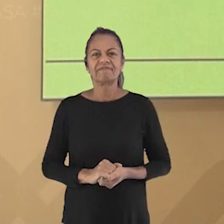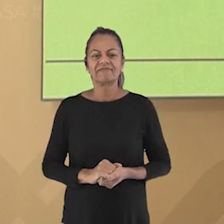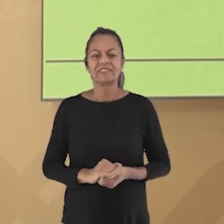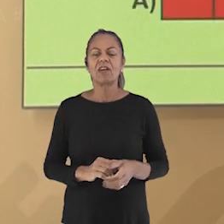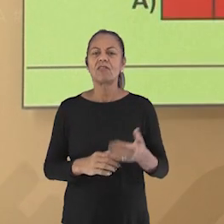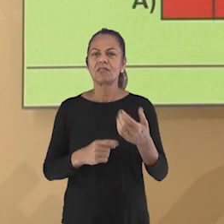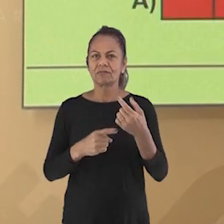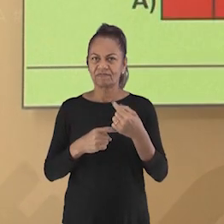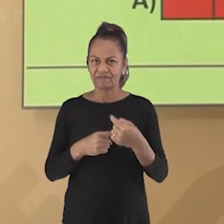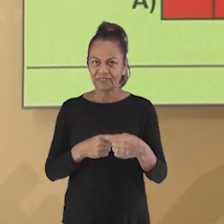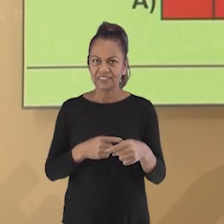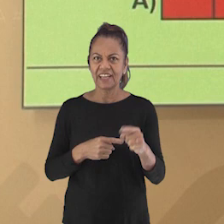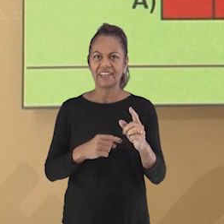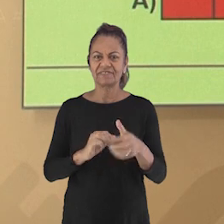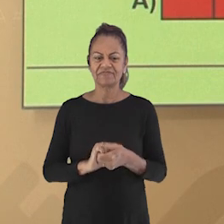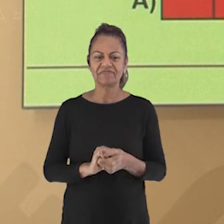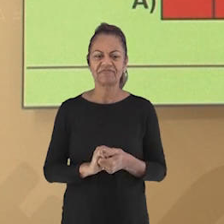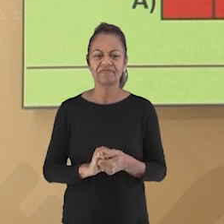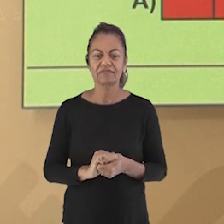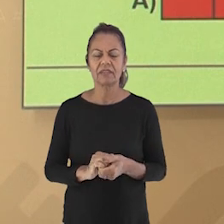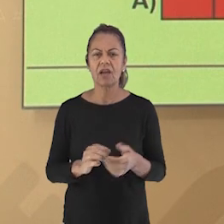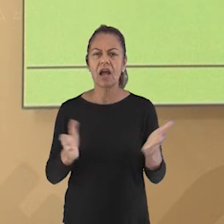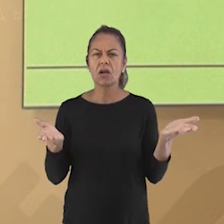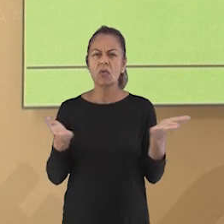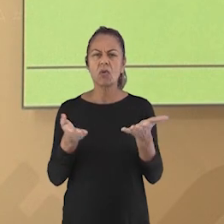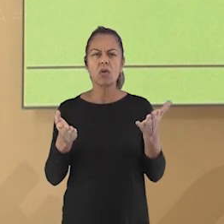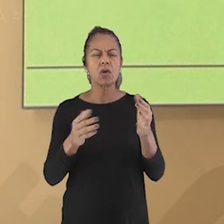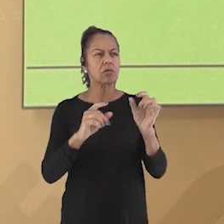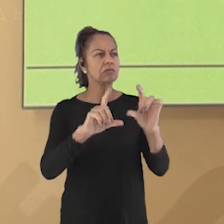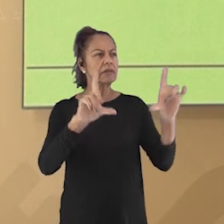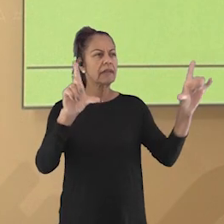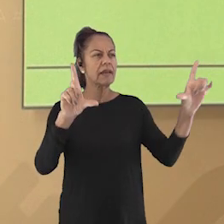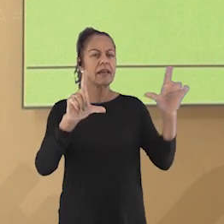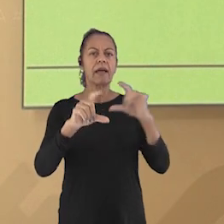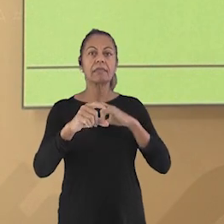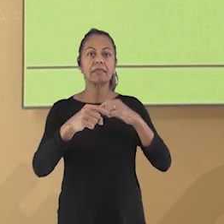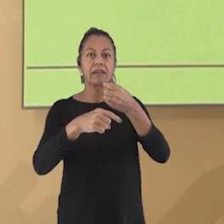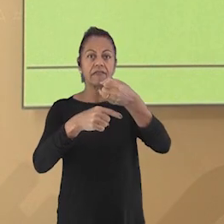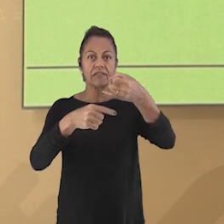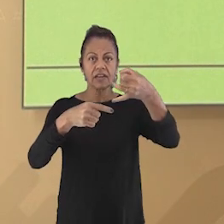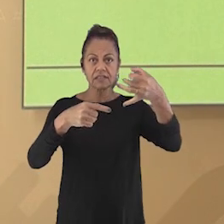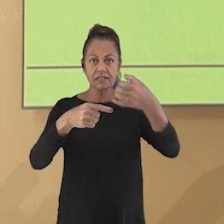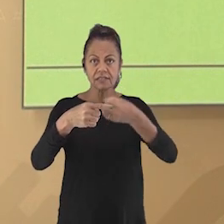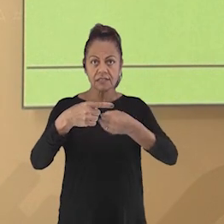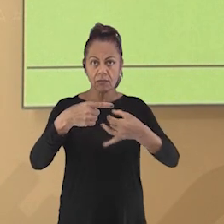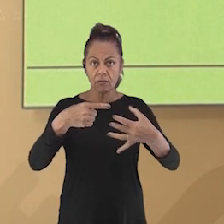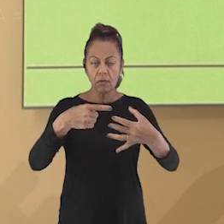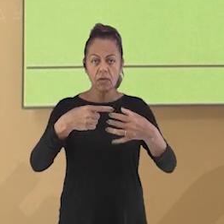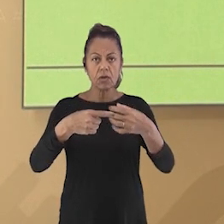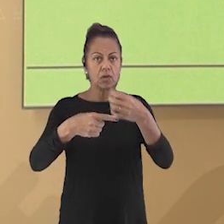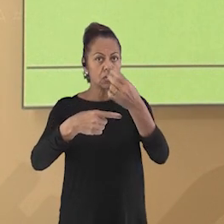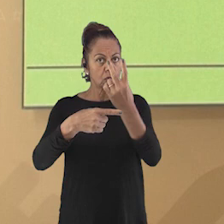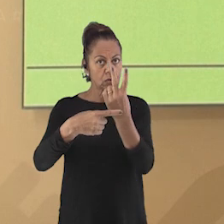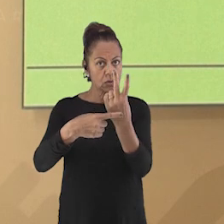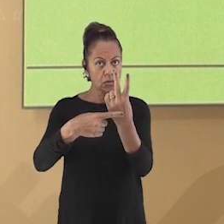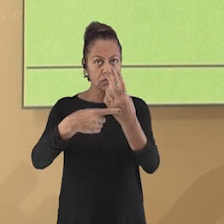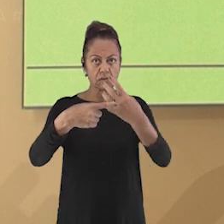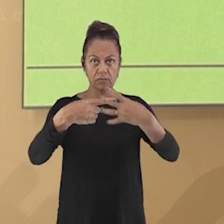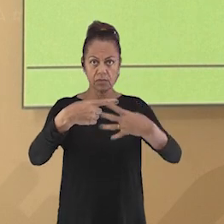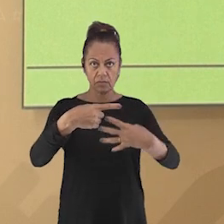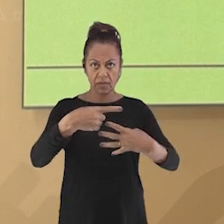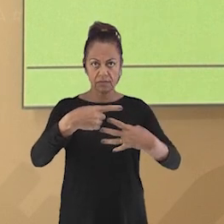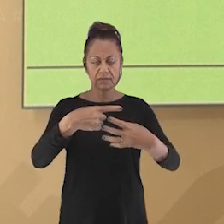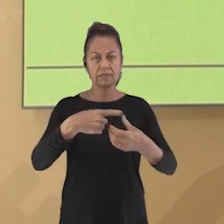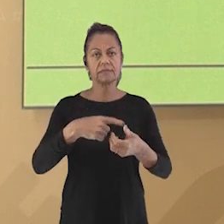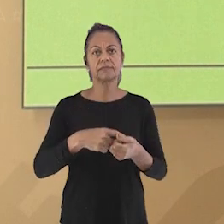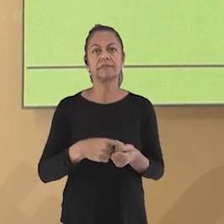aqui? Observe aqui na tela essa fração. 2 sobre 4, ou 2 quartos, que é como nós